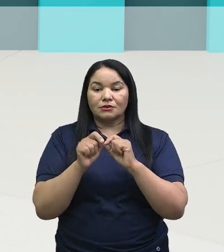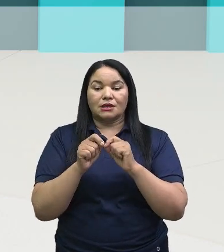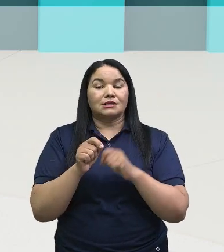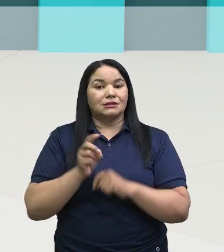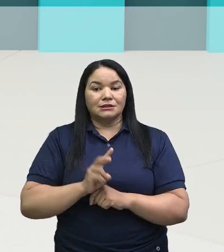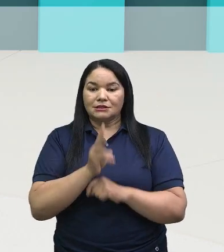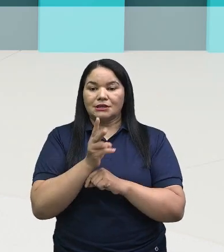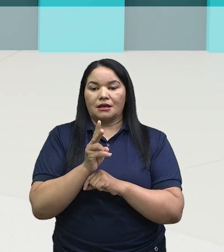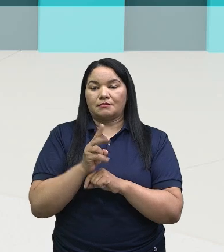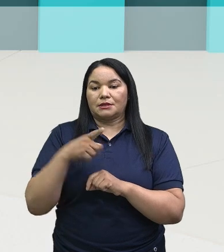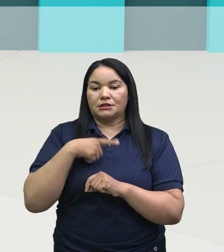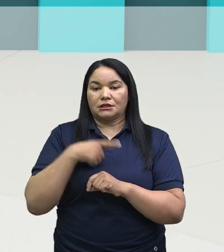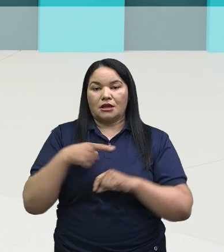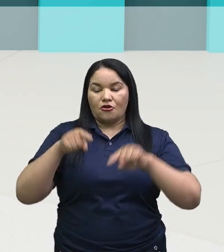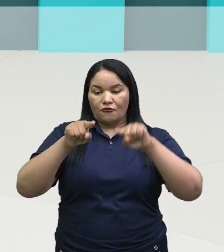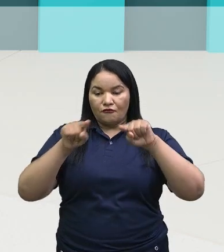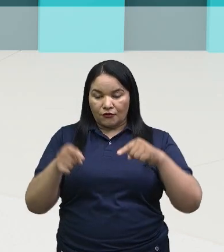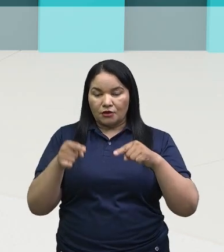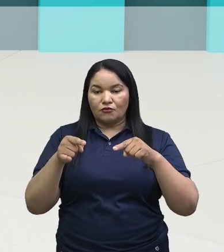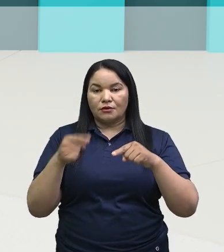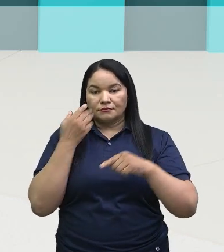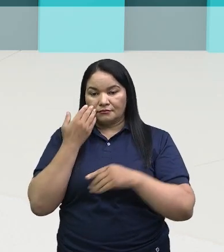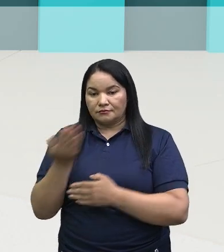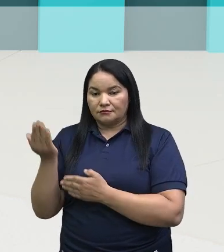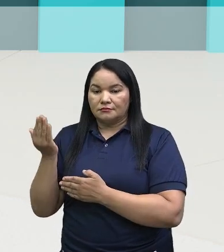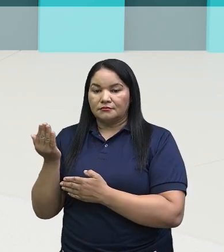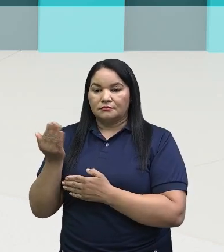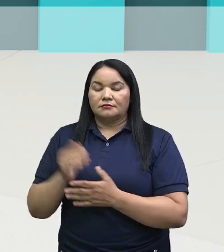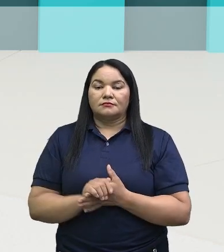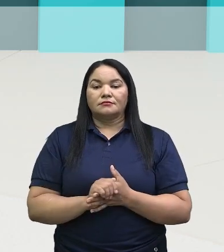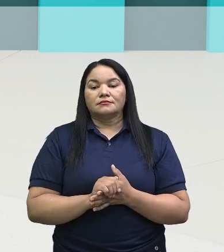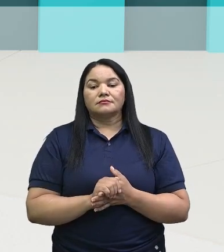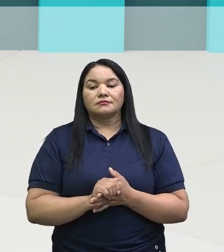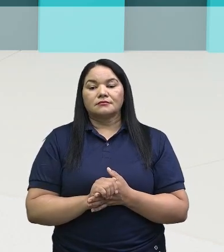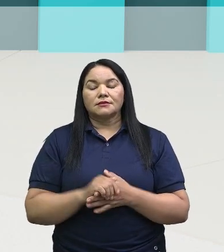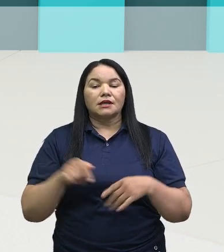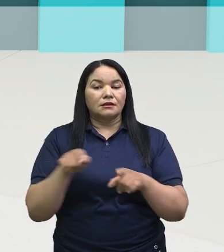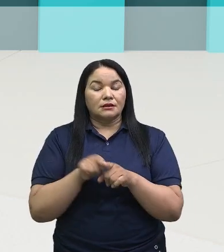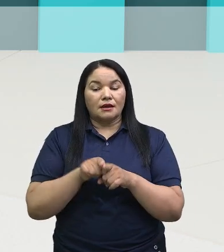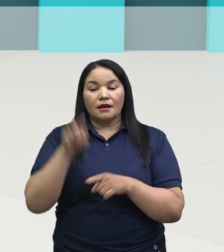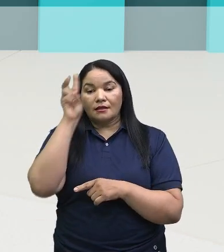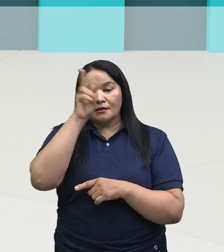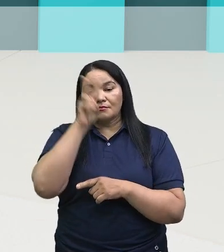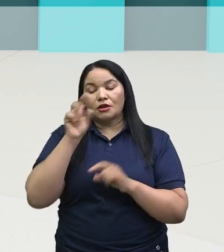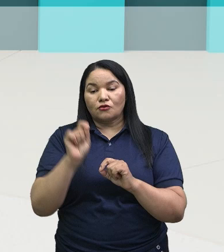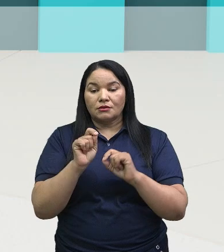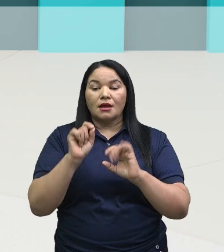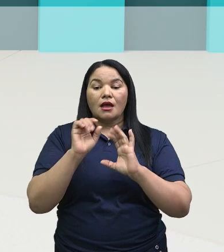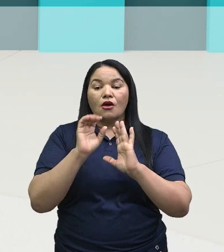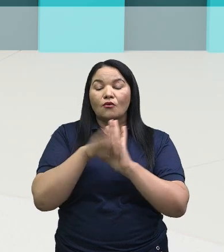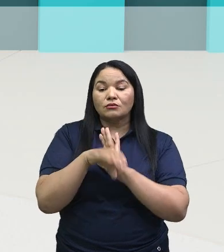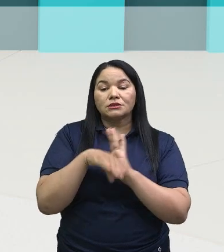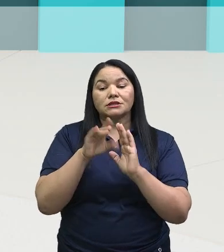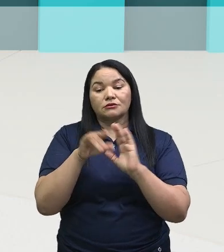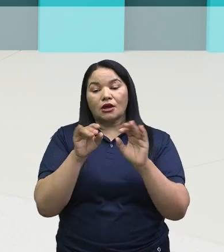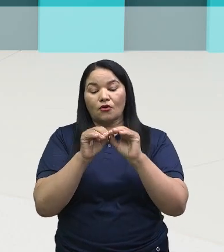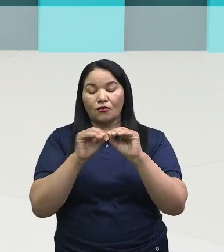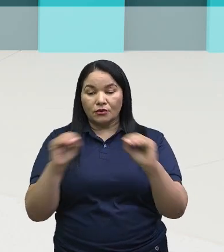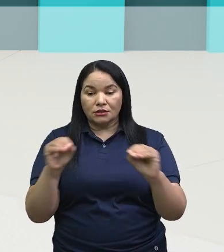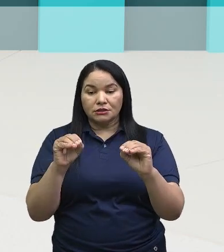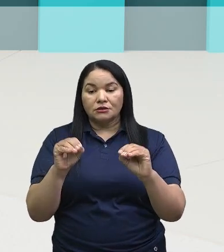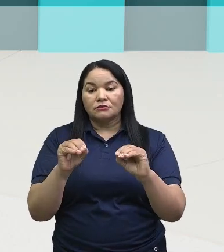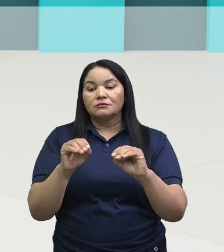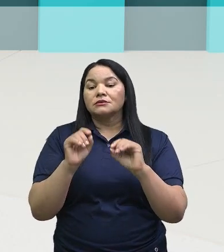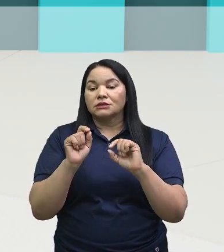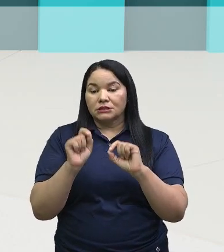vêm separadas por vírgulas. E aí, se a gente relembrar o conceito, de fato, elas são orações que